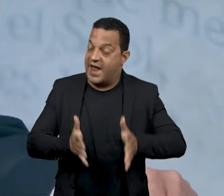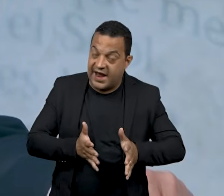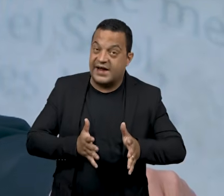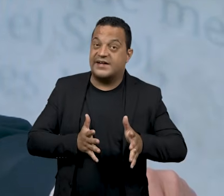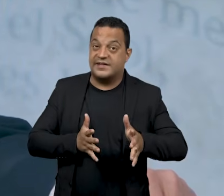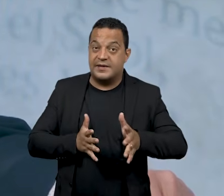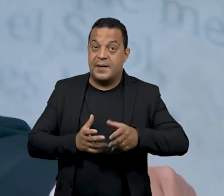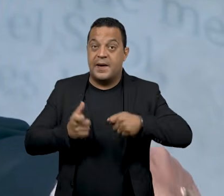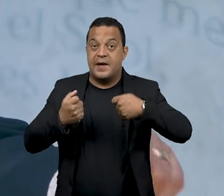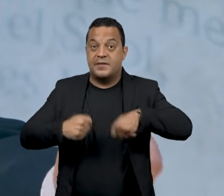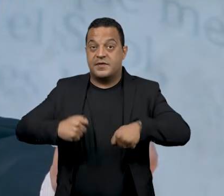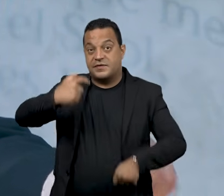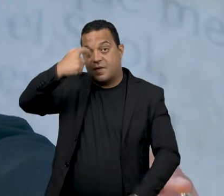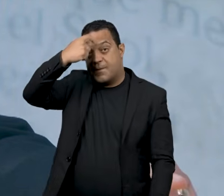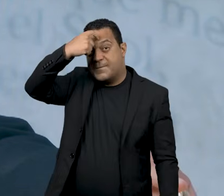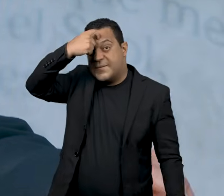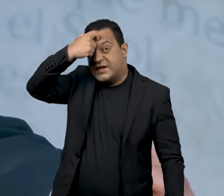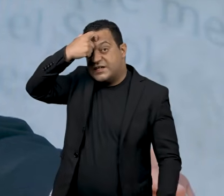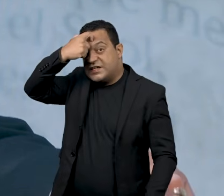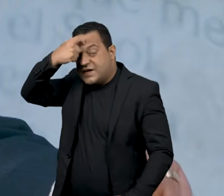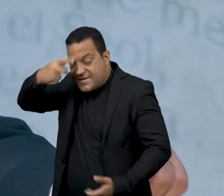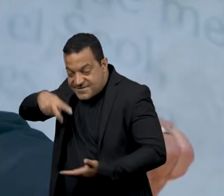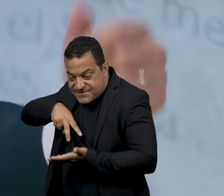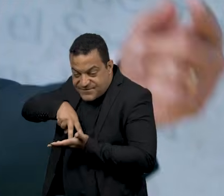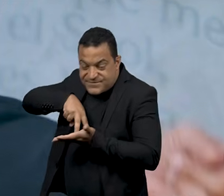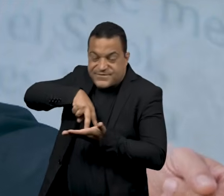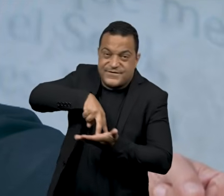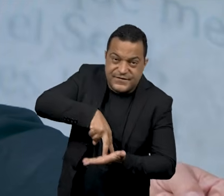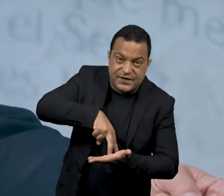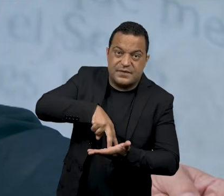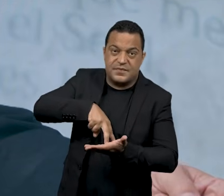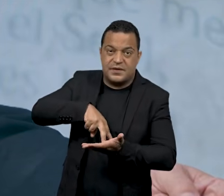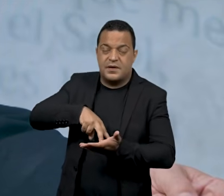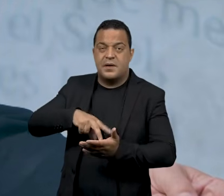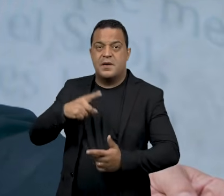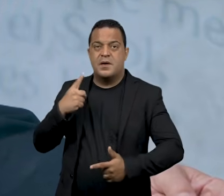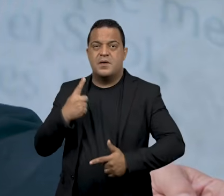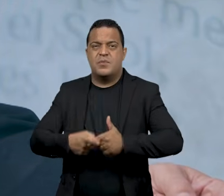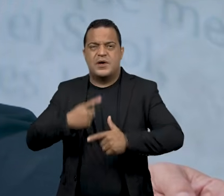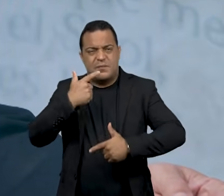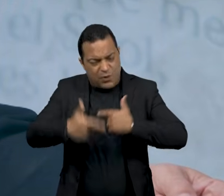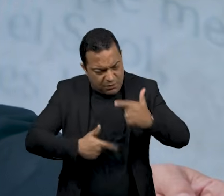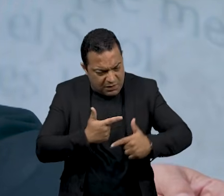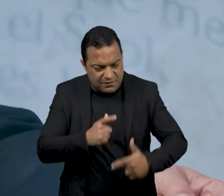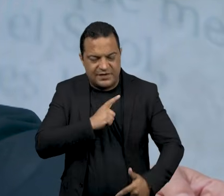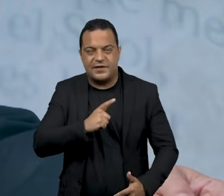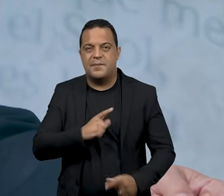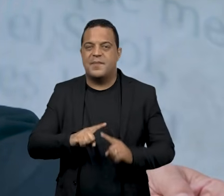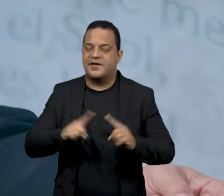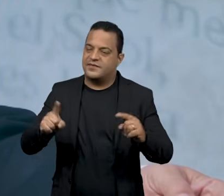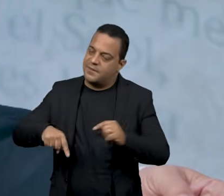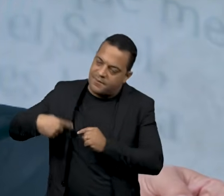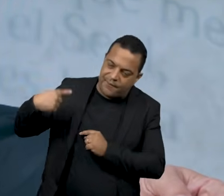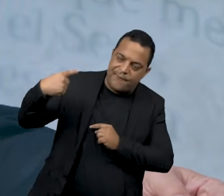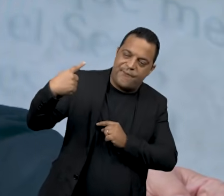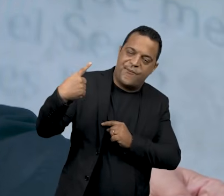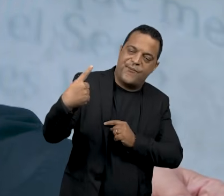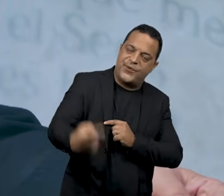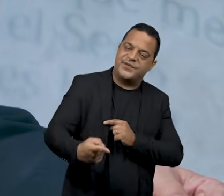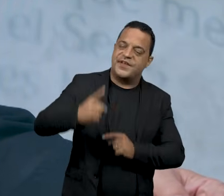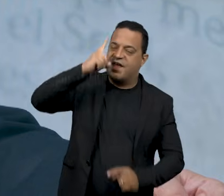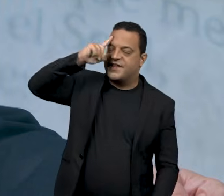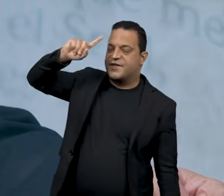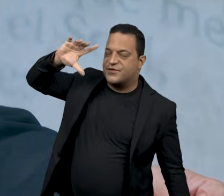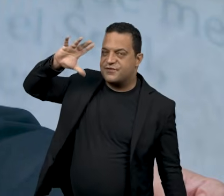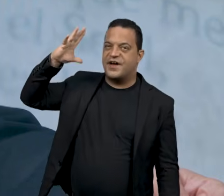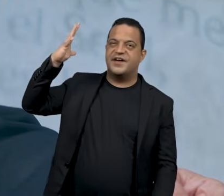estar preparados com a mente firme em Deus para os dias chuvosos, porque logo depois o sol vai raiar novamente. Mas se a nossa